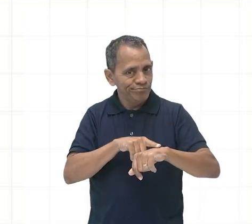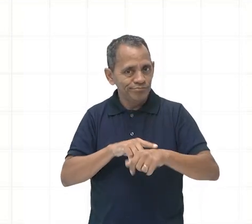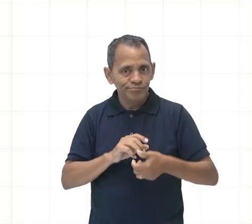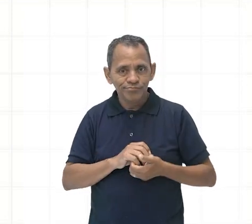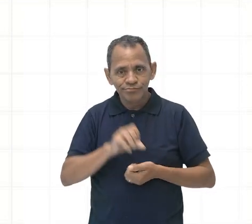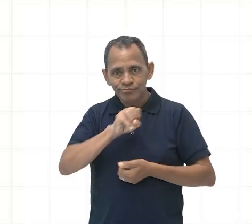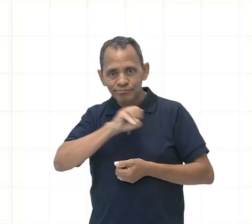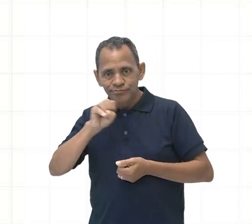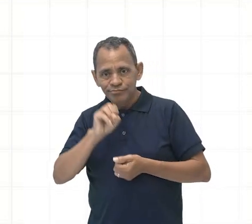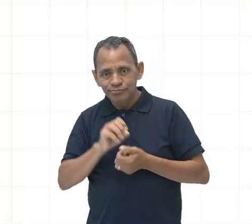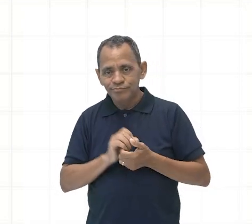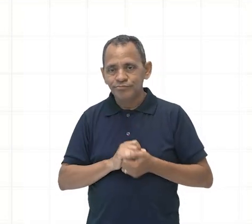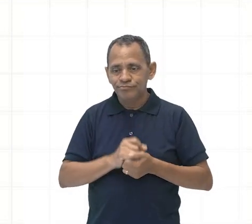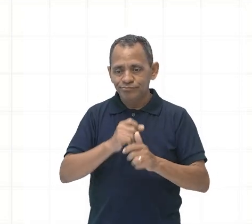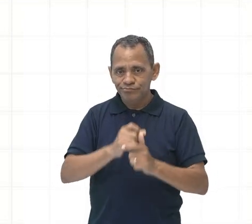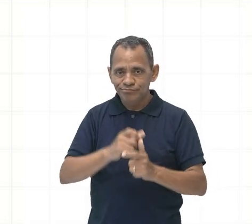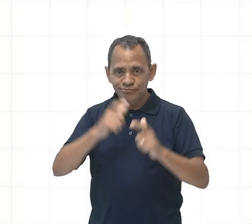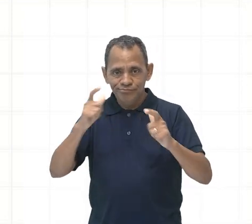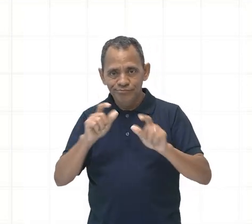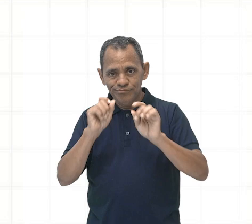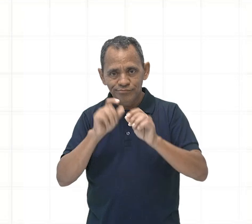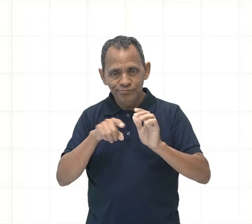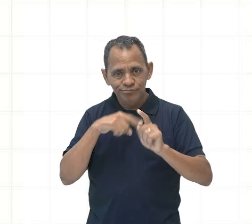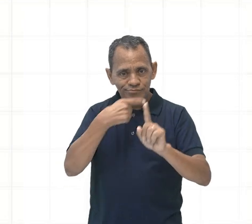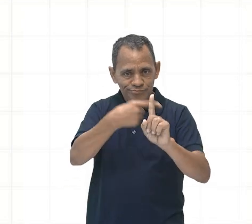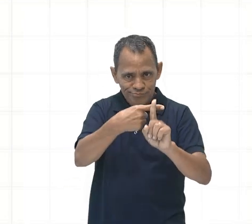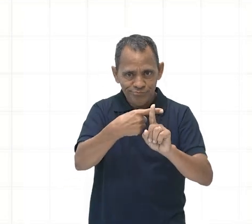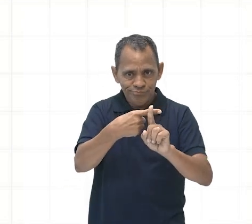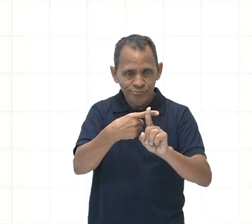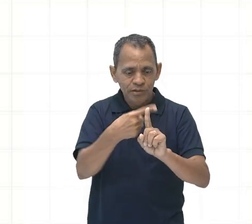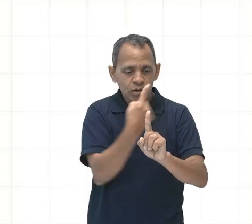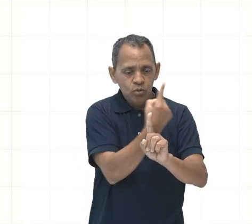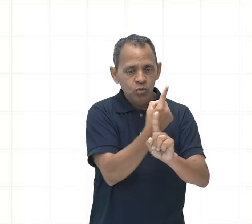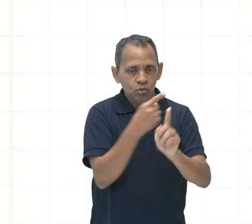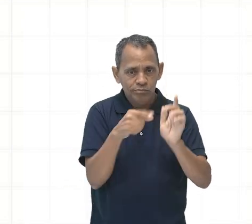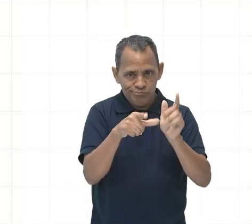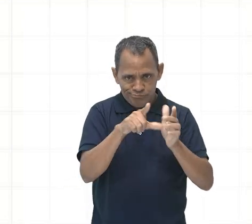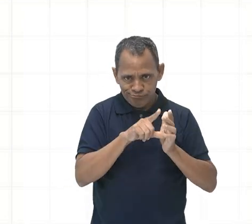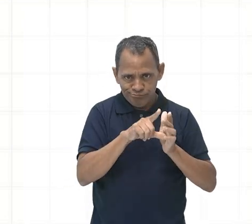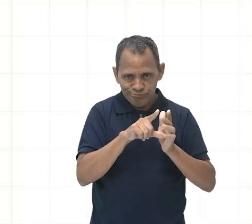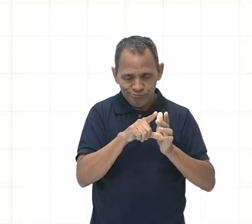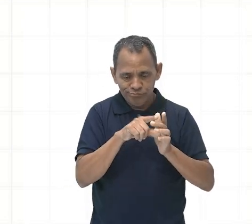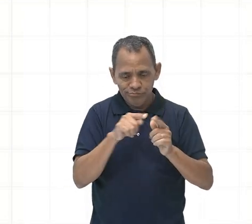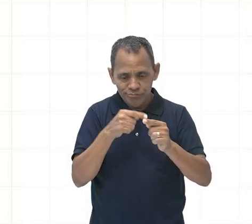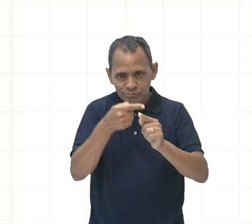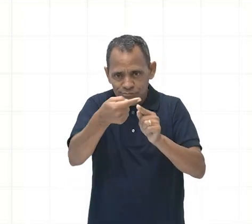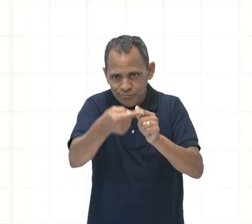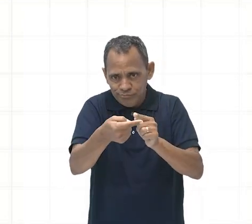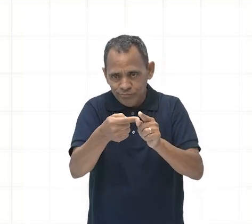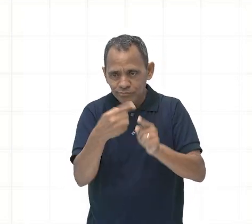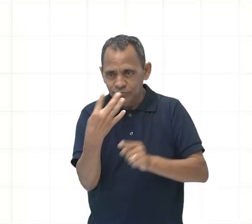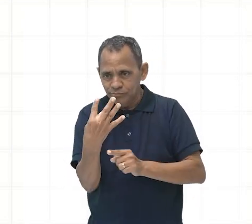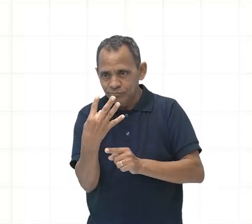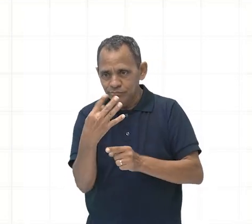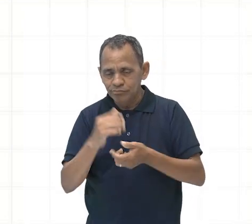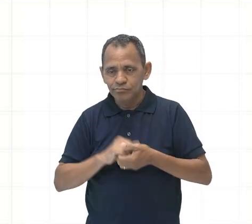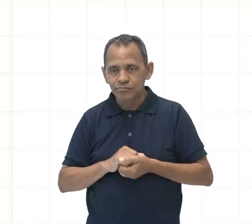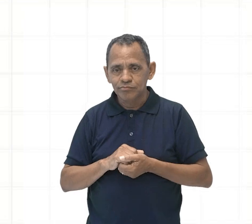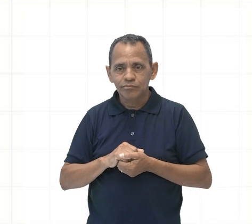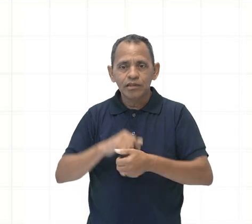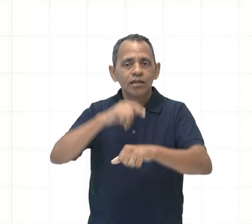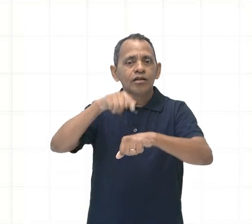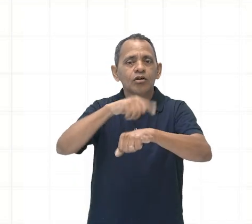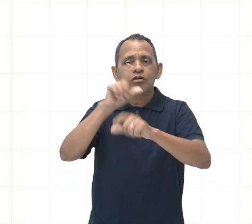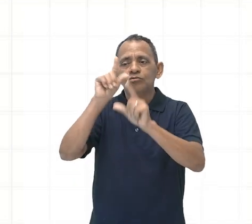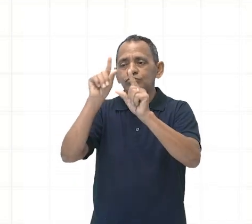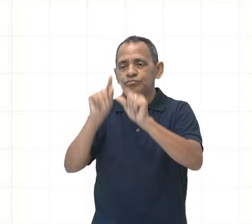a quantidade, que era 1 e foi para 4, o que vai acontecer com a hora? A hora tende a diminuir.